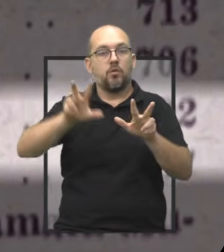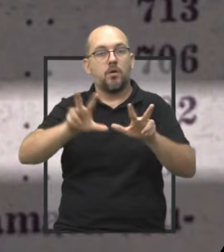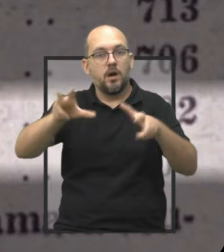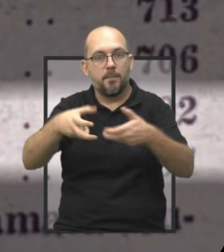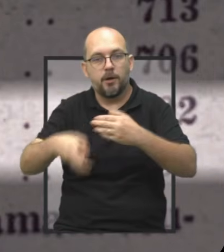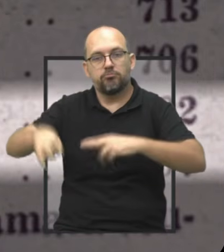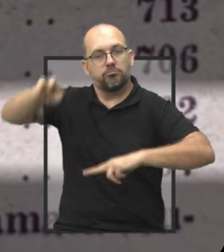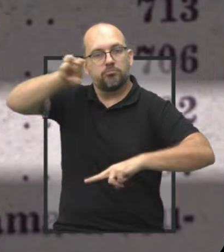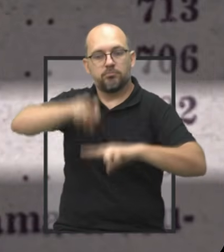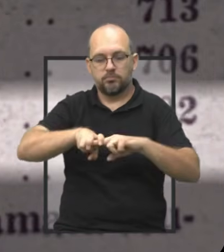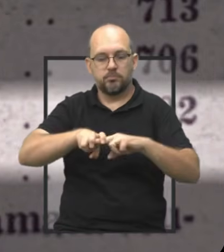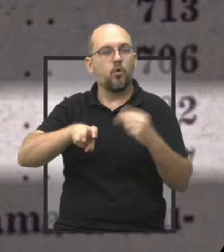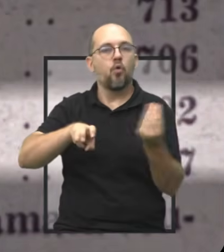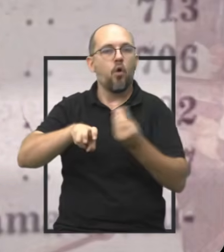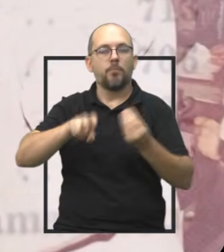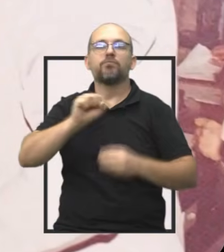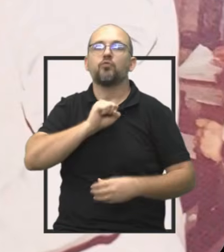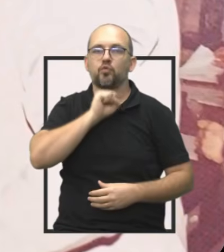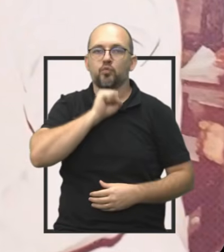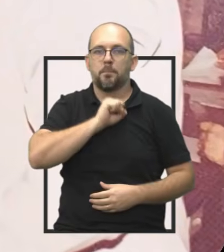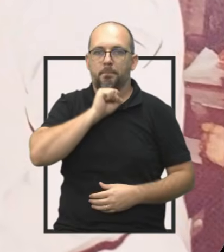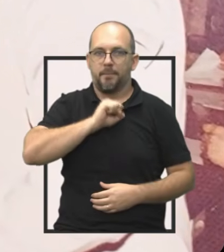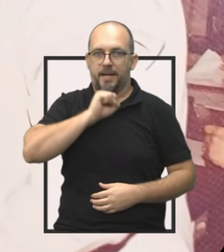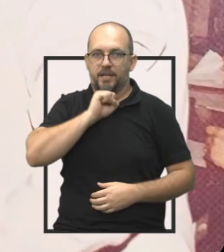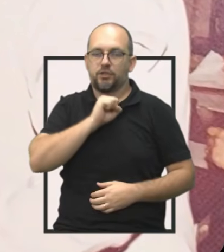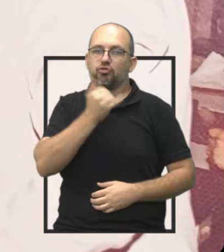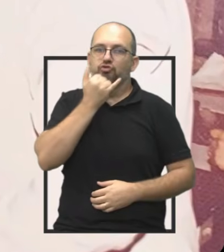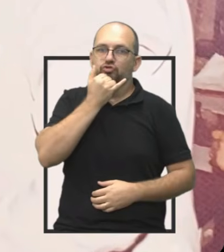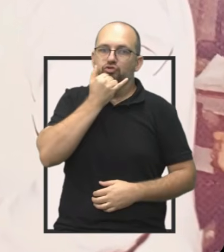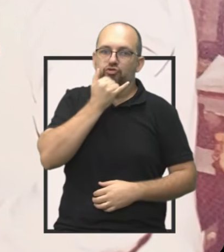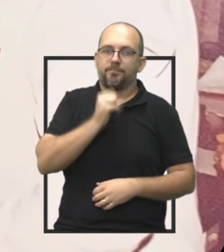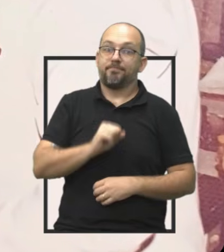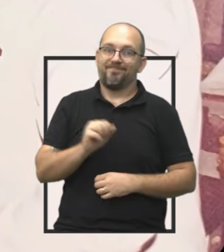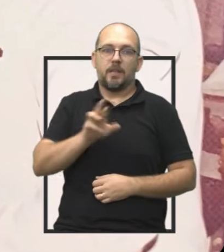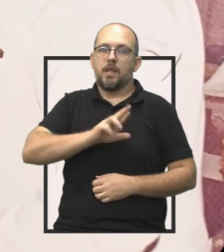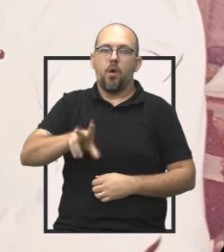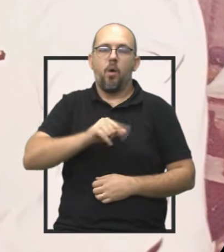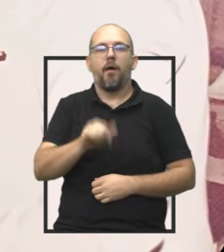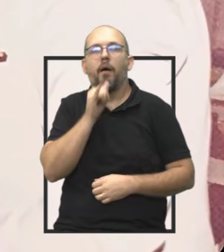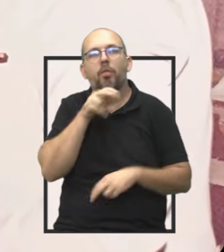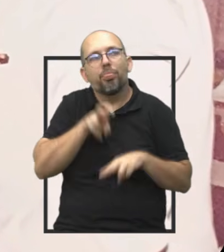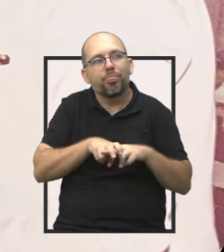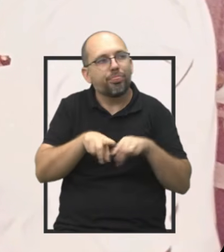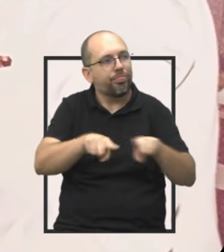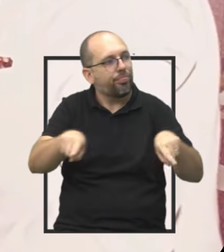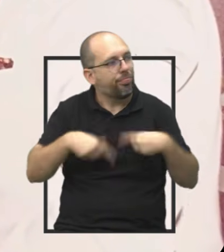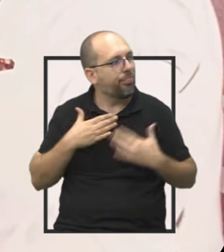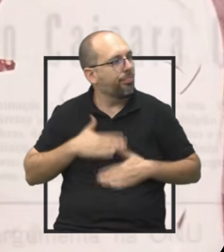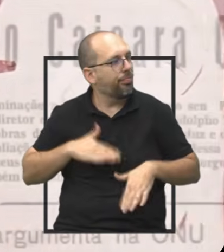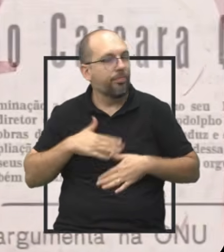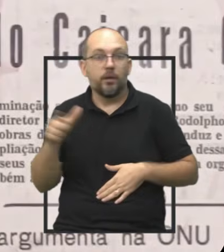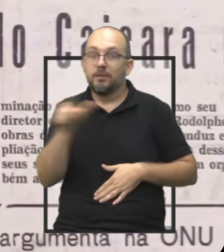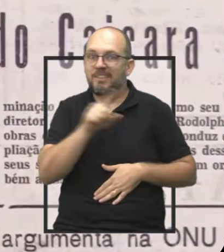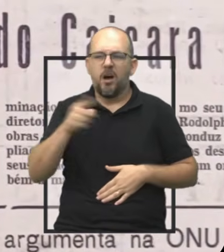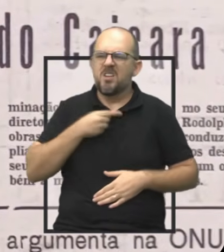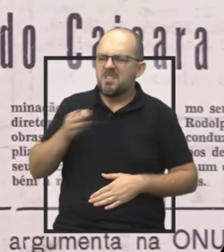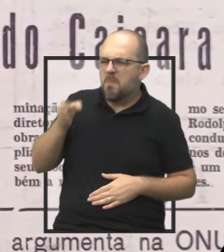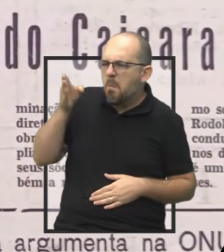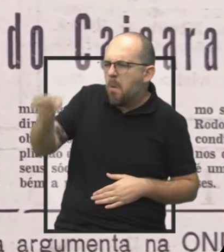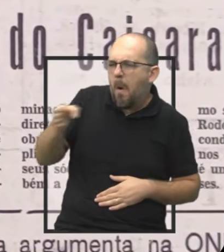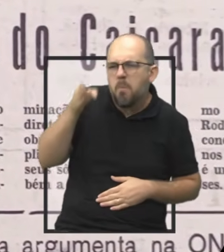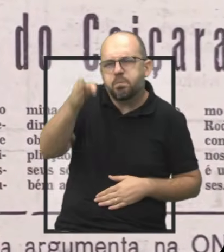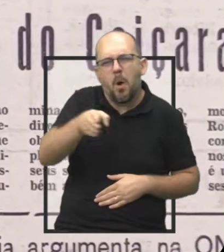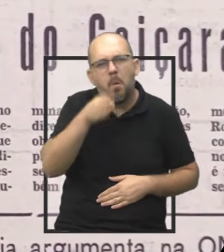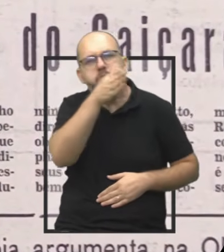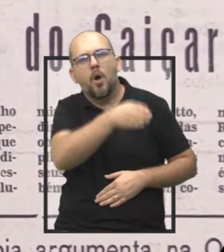voltou a assumir uma cadeira na Câmara de Jaú, agora como suplente. não era político de gabinete, era